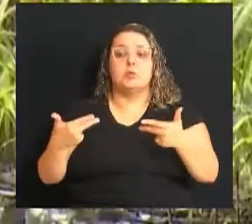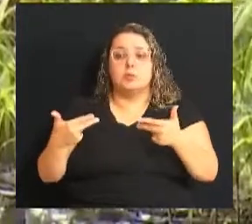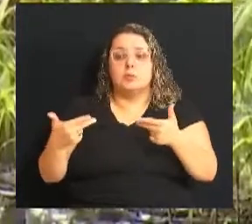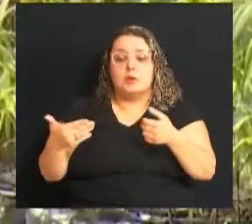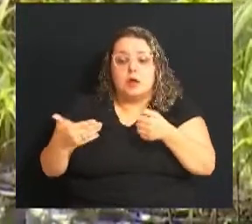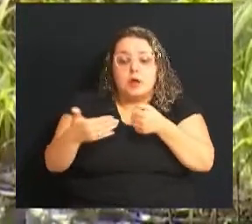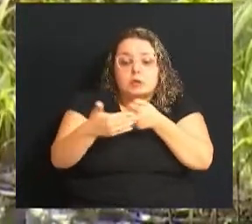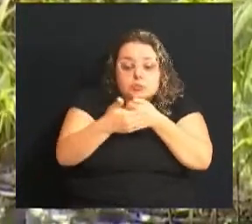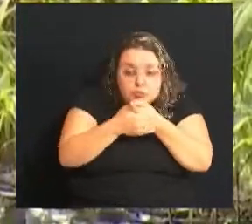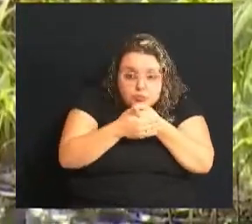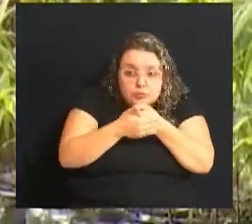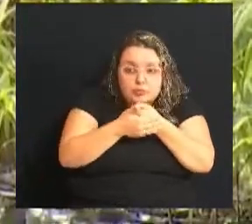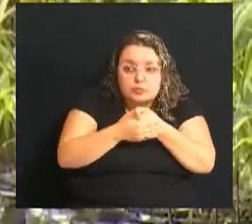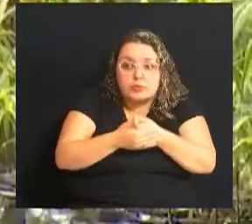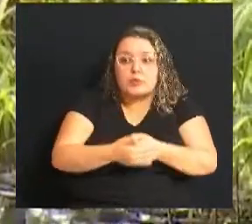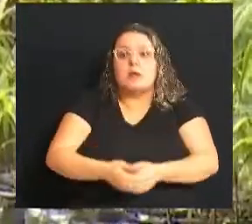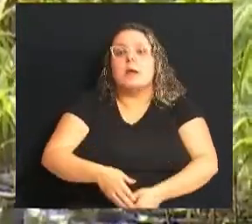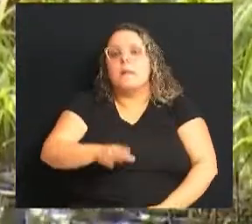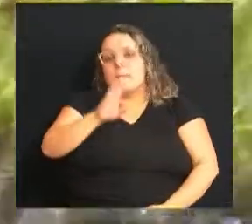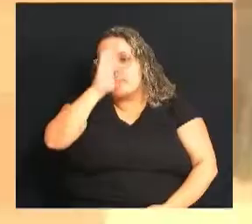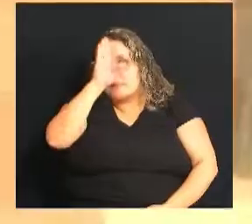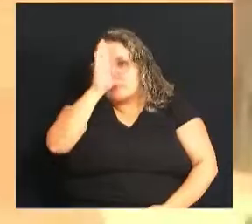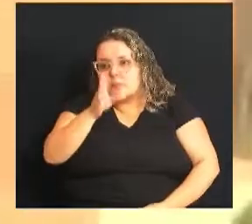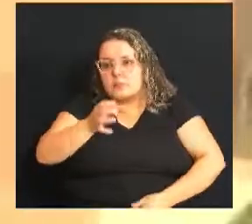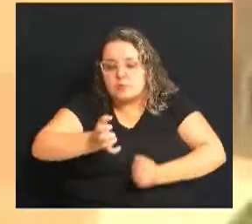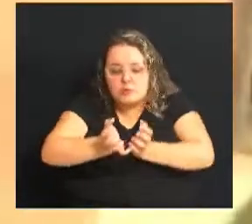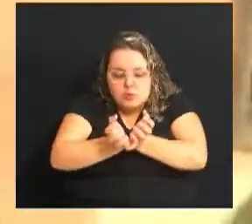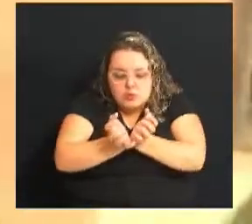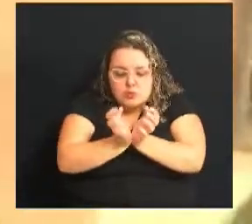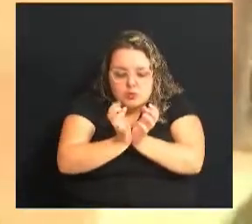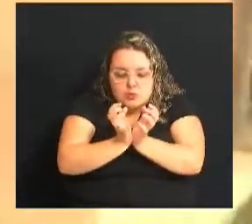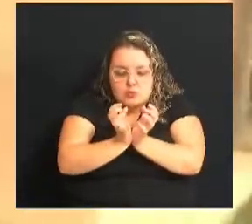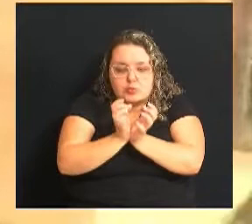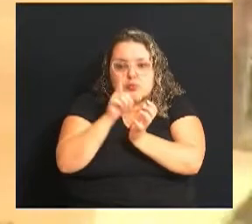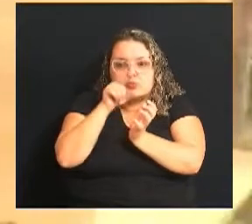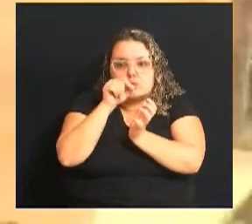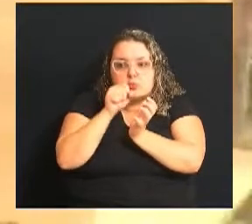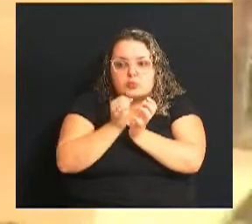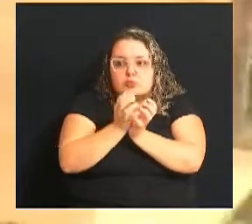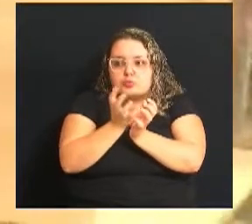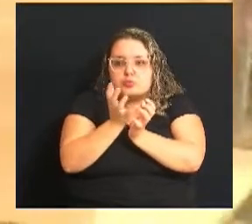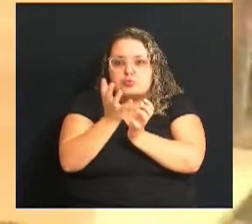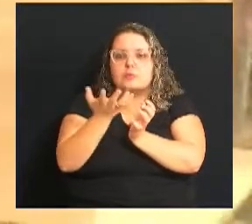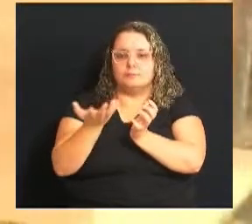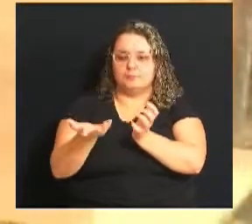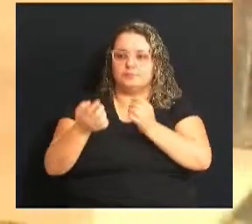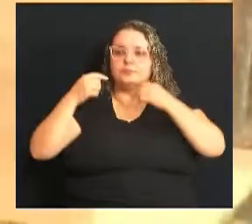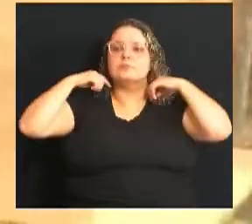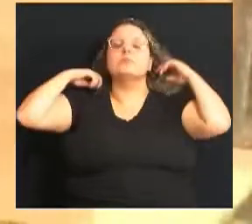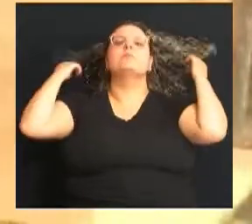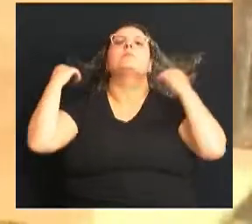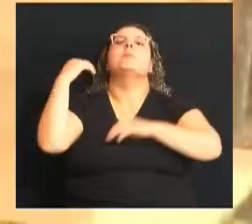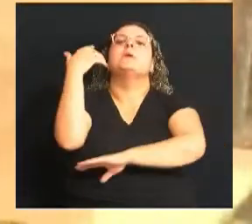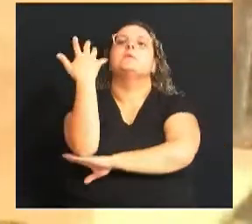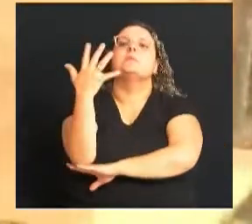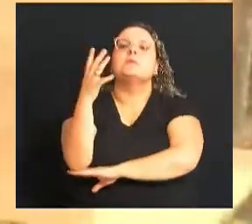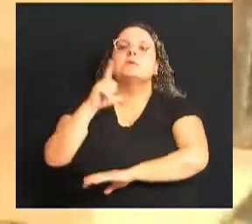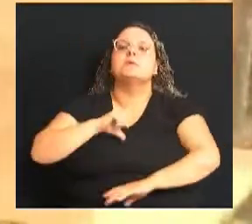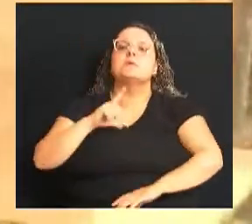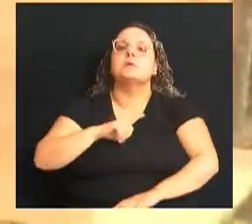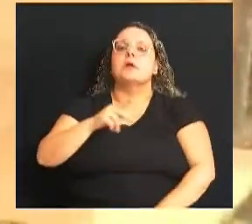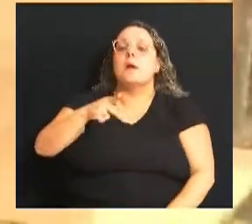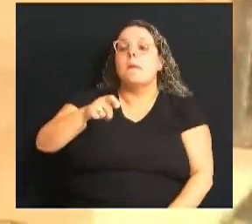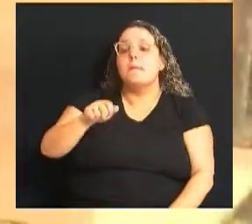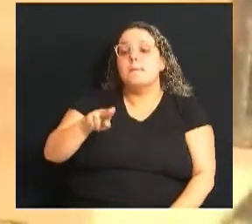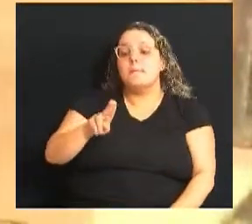principalmente, aninhamento para a reprodução. Bom, o Brasil tem uma árvore que é símbolo, né, que é o pau-brasil. Aqui em Campinas,